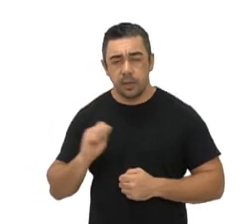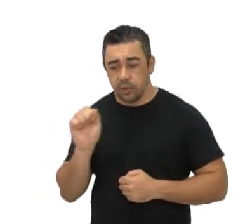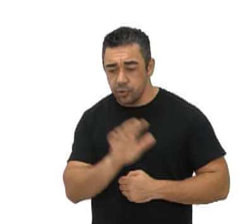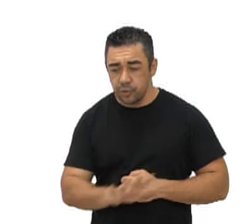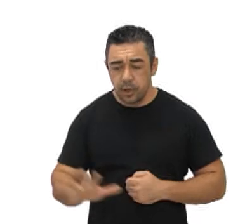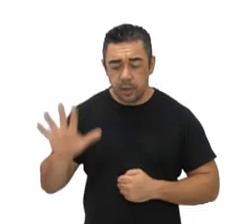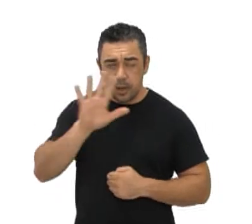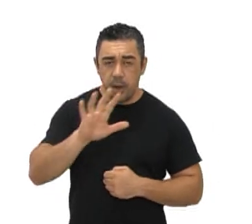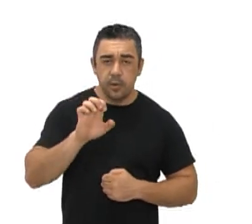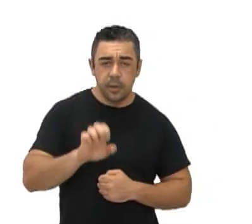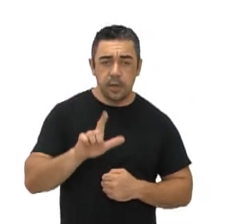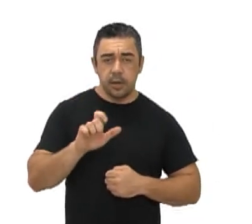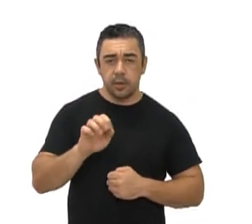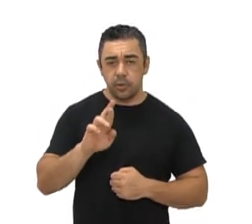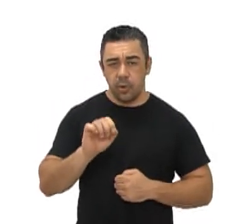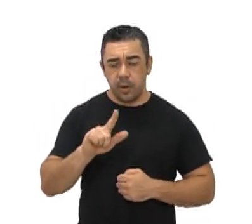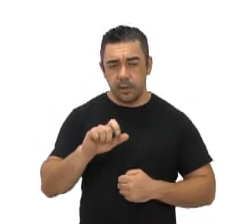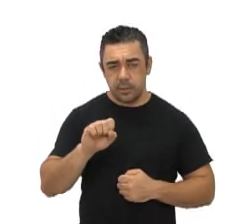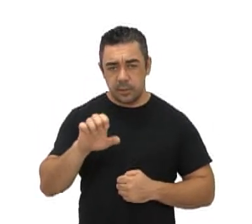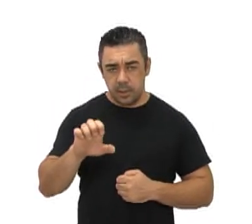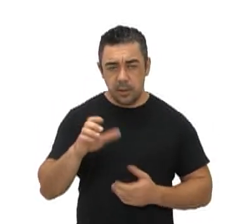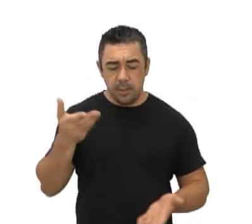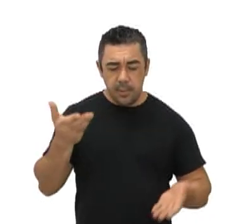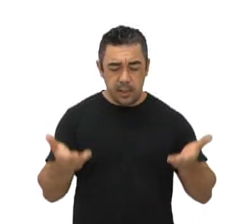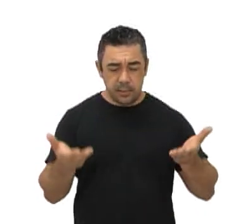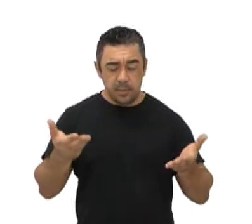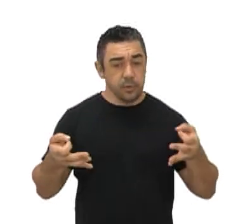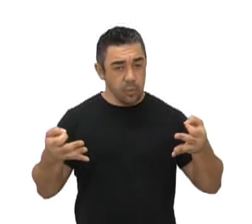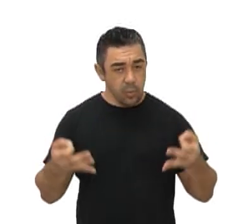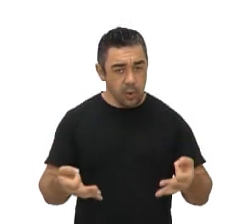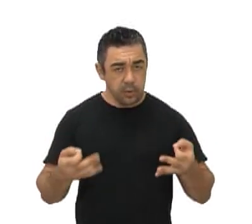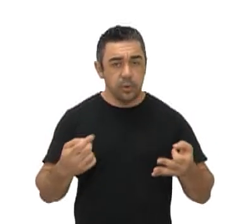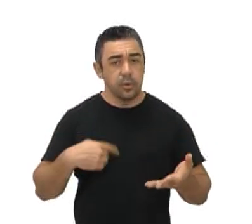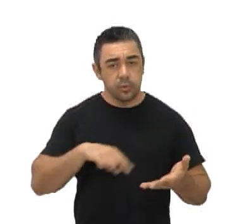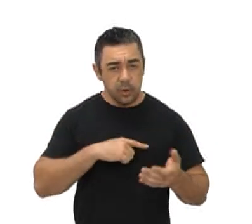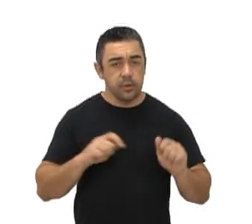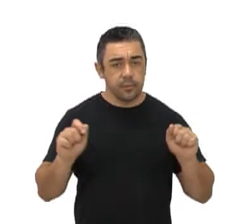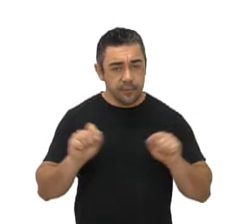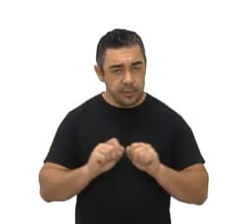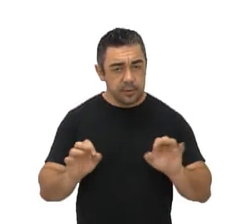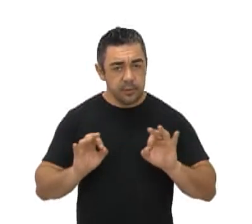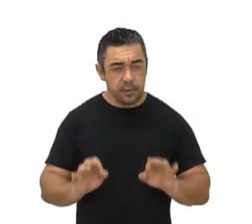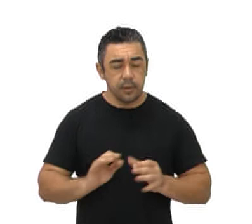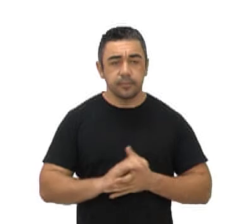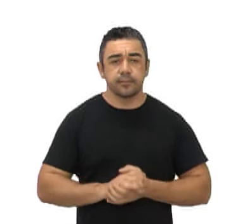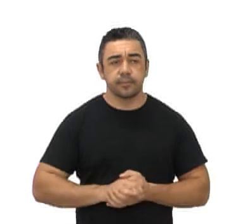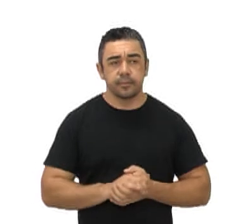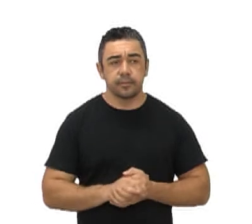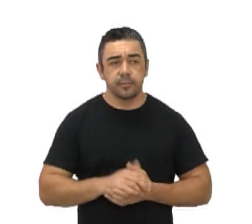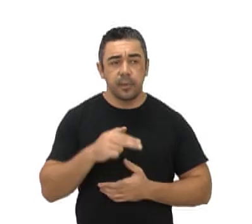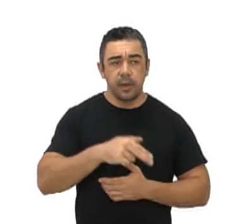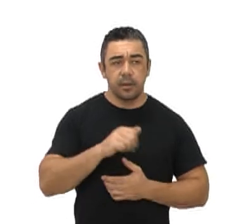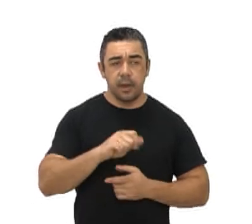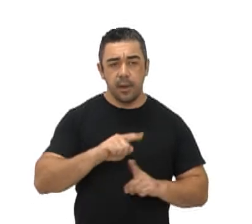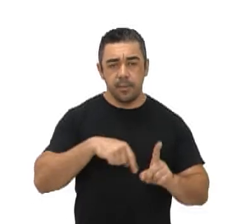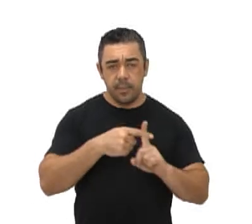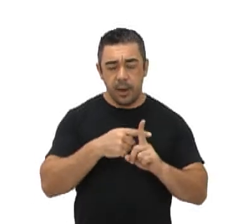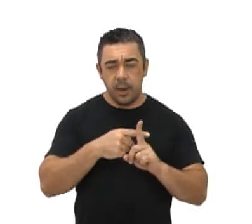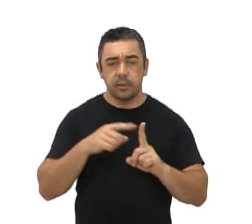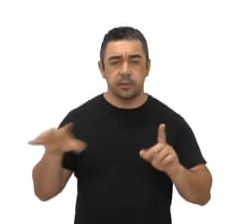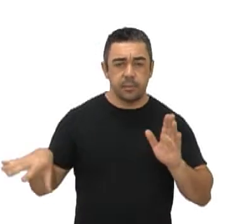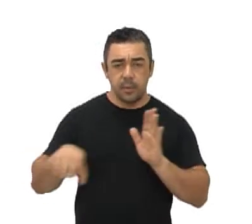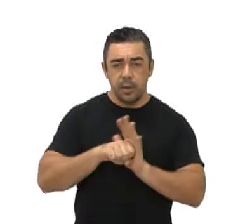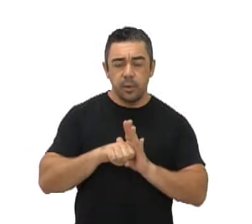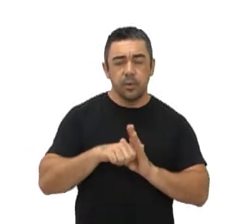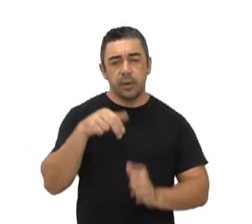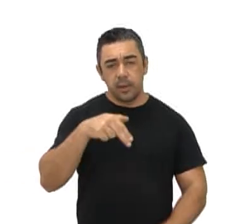global da eletrólise e o balanceamento correto é indispensável para que a gente possa fazer isso. Então, a gente tem lá Na+, que ganhou um elétron e